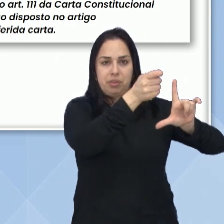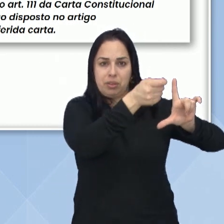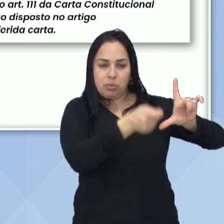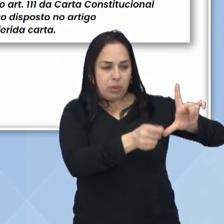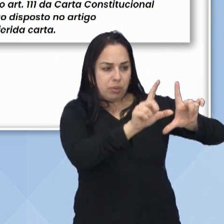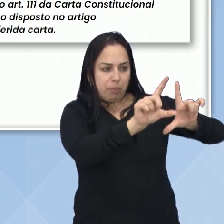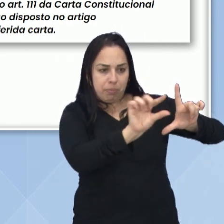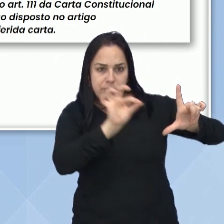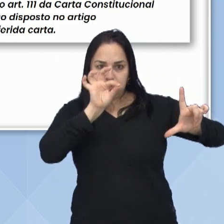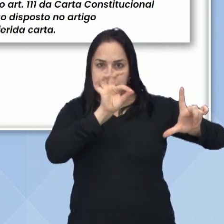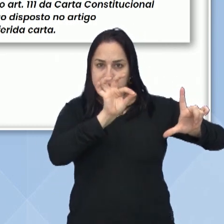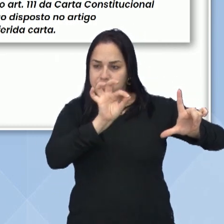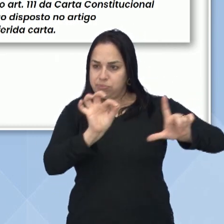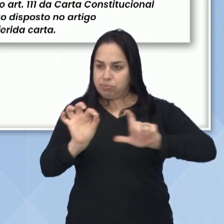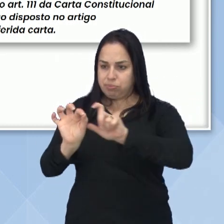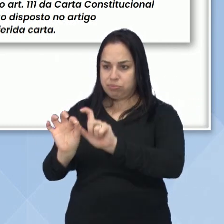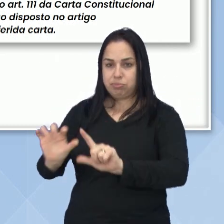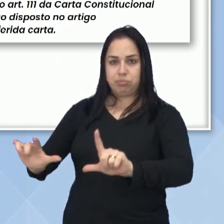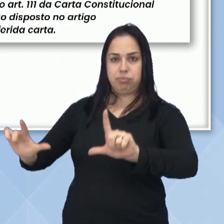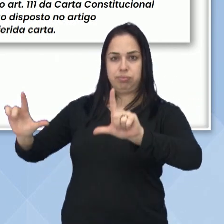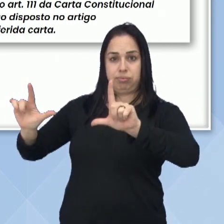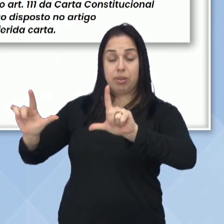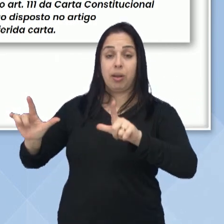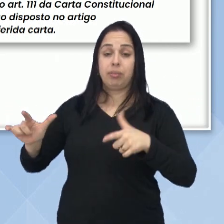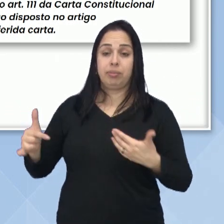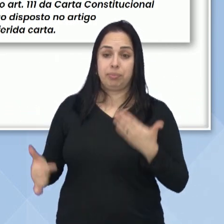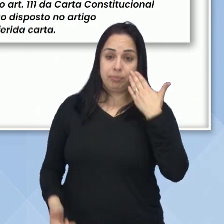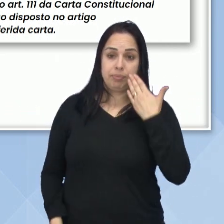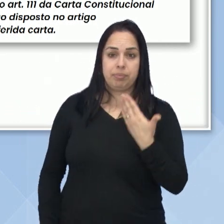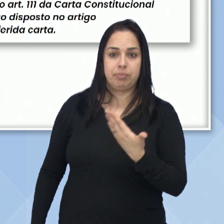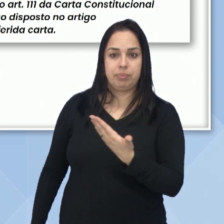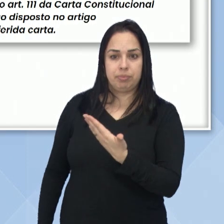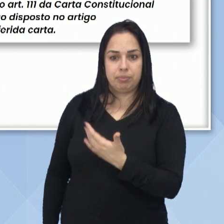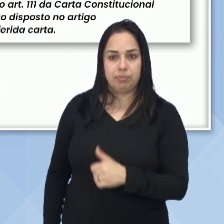assessoria jurídica, nessa